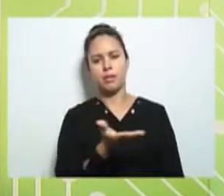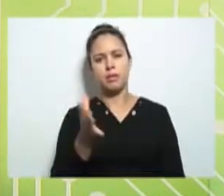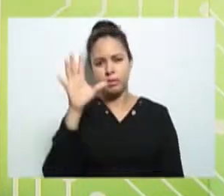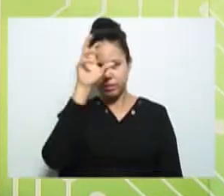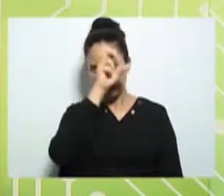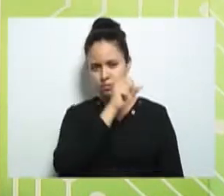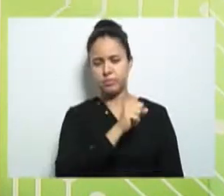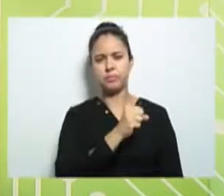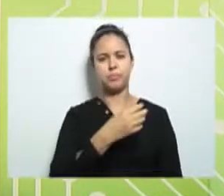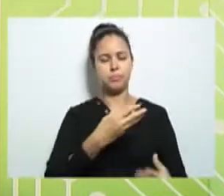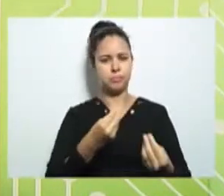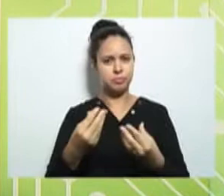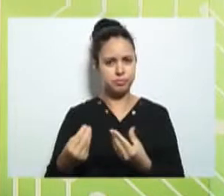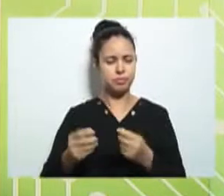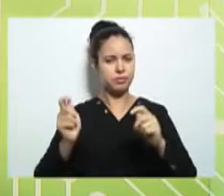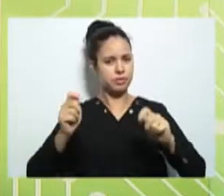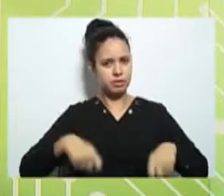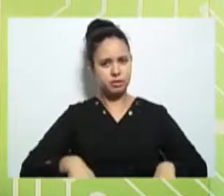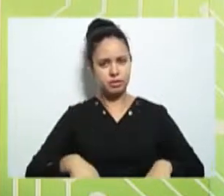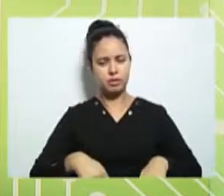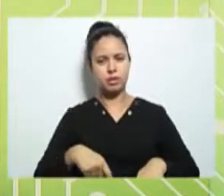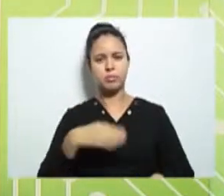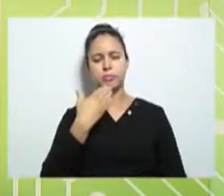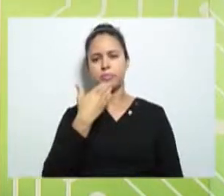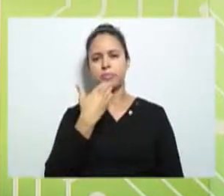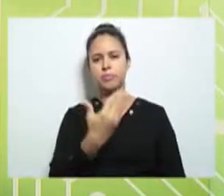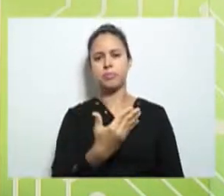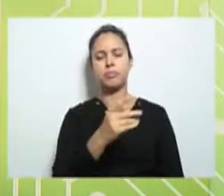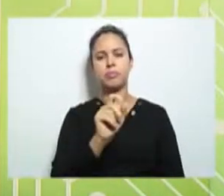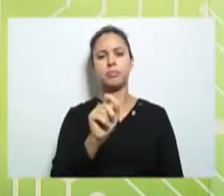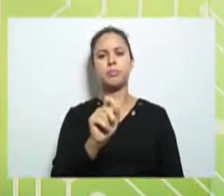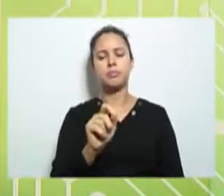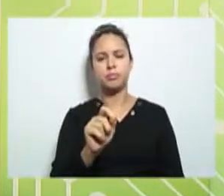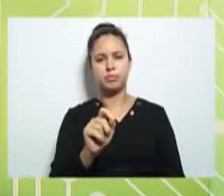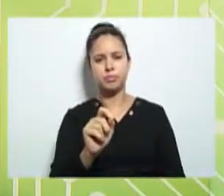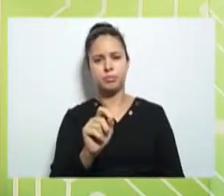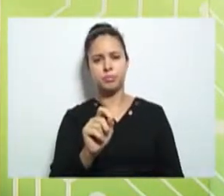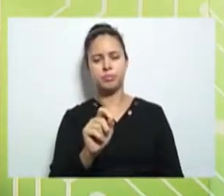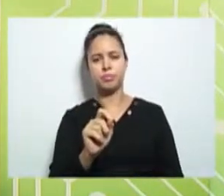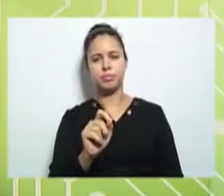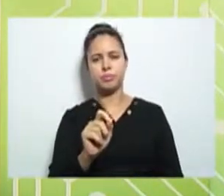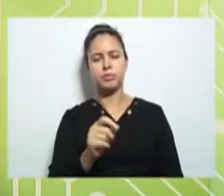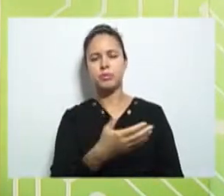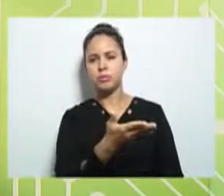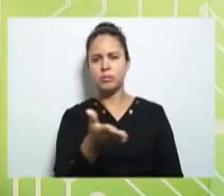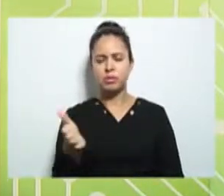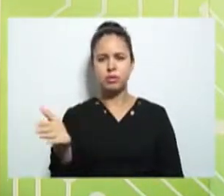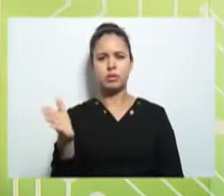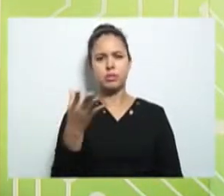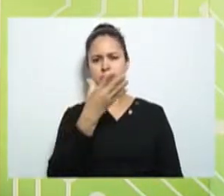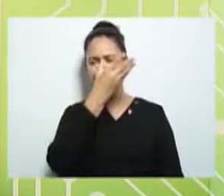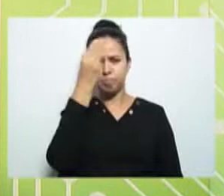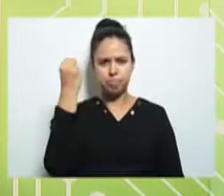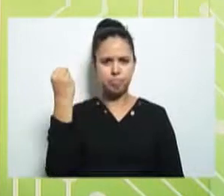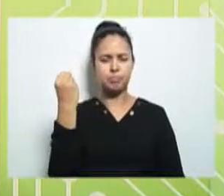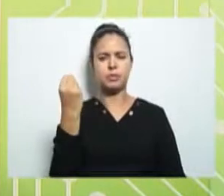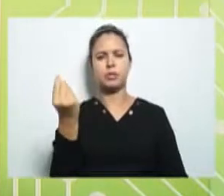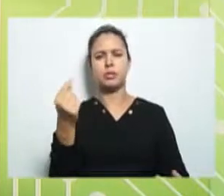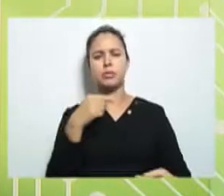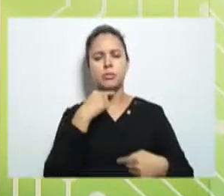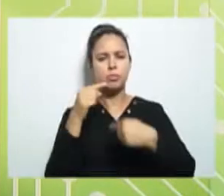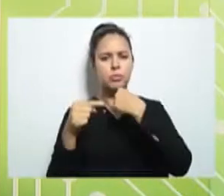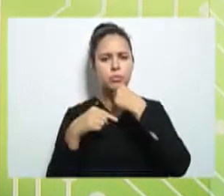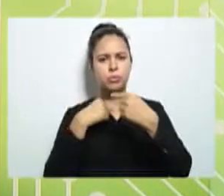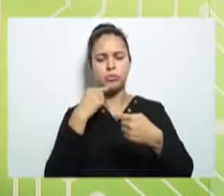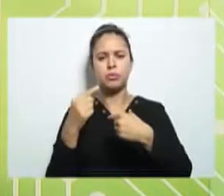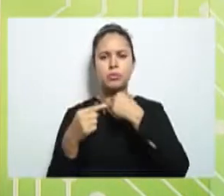aprender a partir de agora, tá bom? E aí eu peço, né, só reforço o pedido da professora Juliana, que vocês não deixem que essas dúvidas vá para